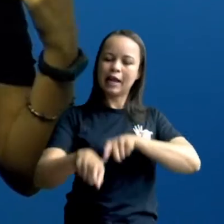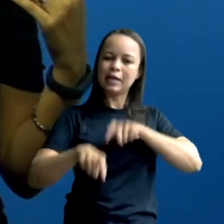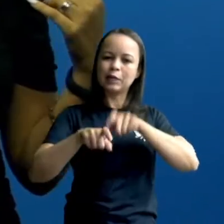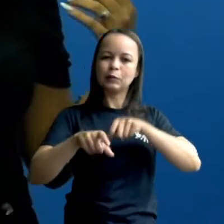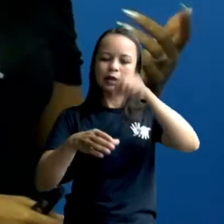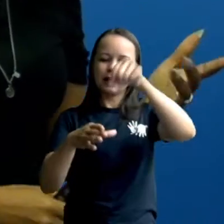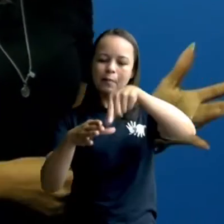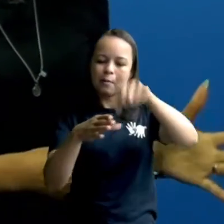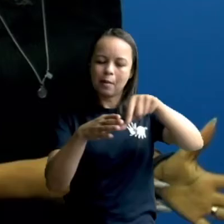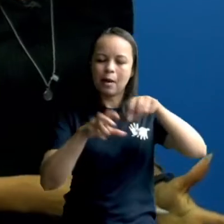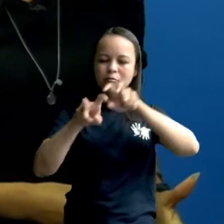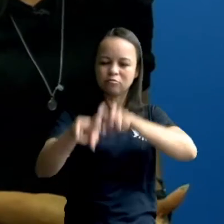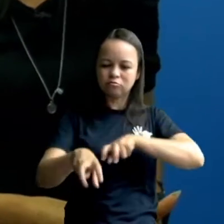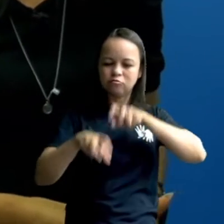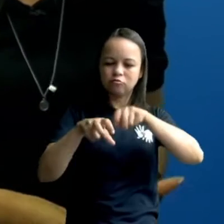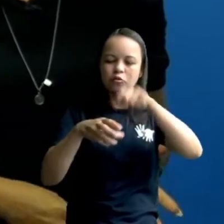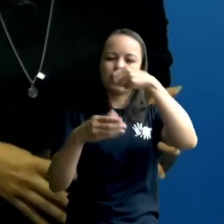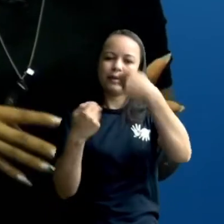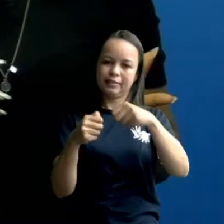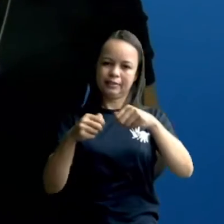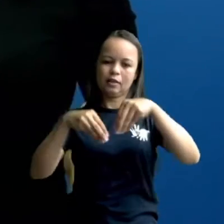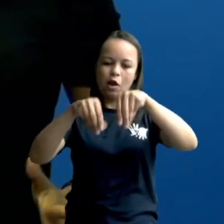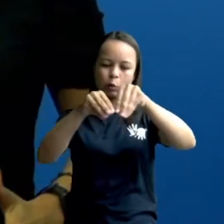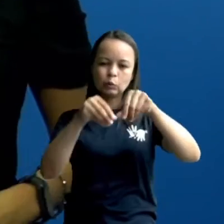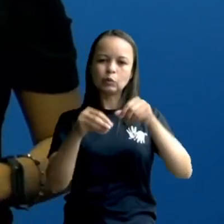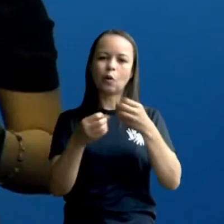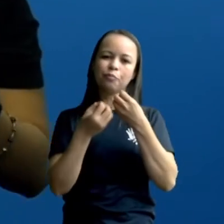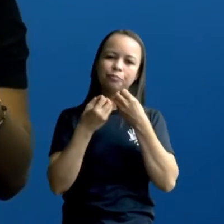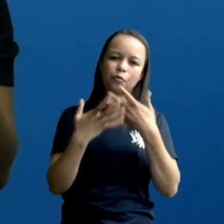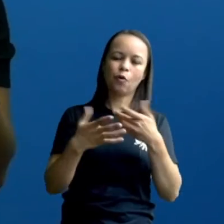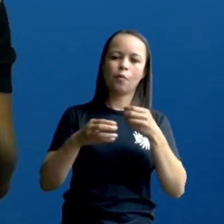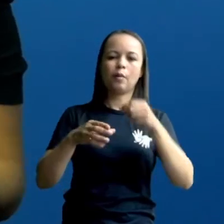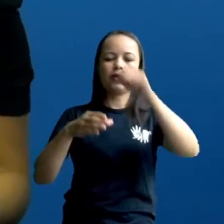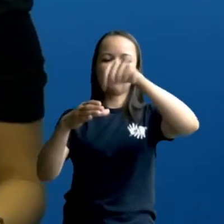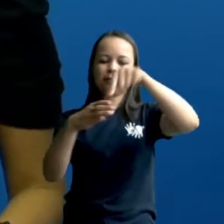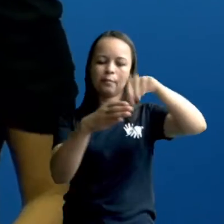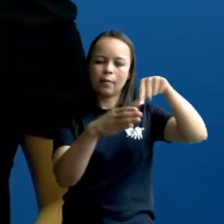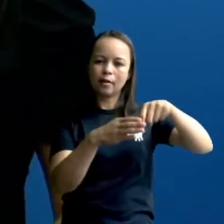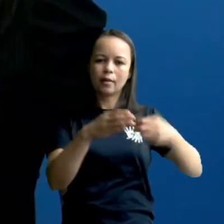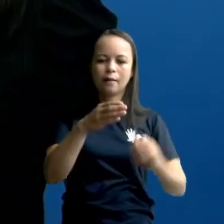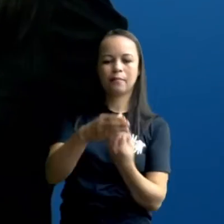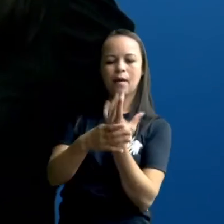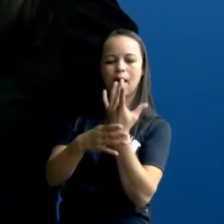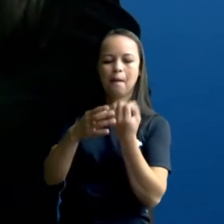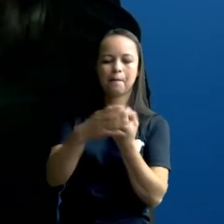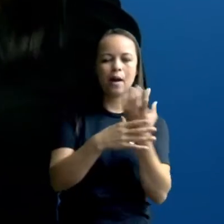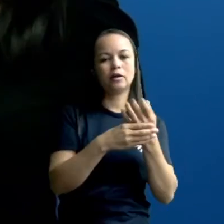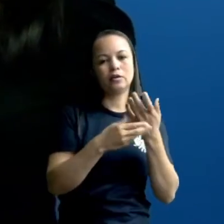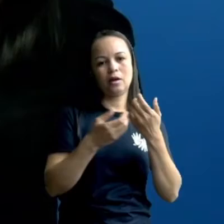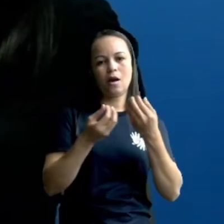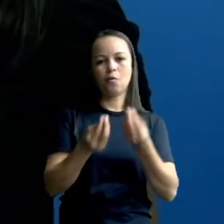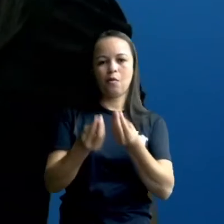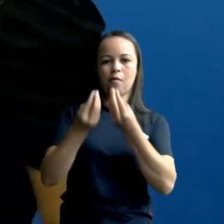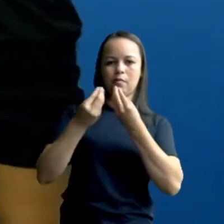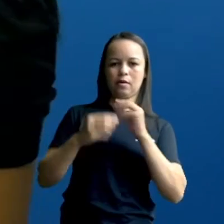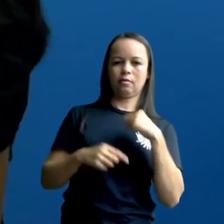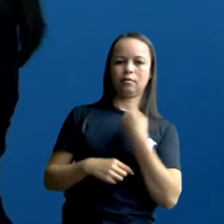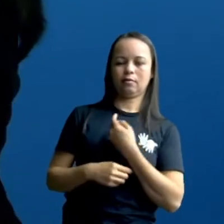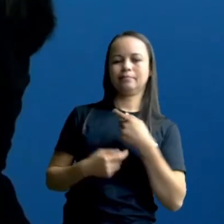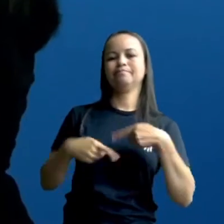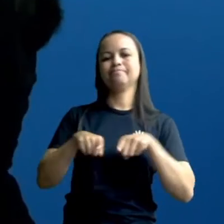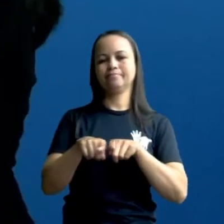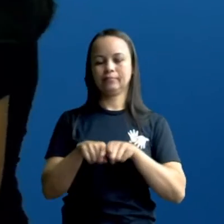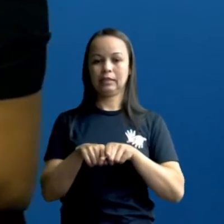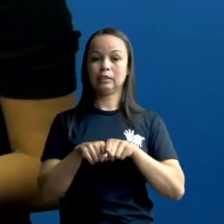agricultura. E a agricultura ela precisa de um solo bom para poder plantar, para dar algo bom para a gente também. Certo? Então, todos